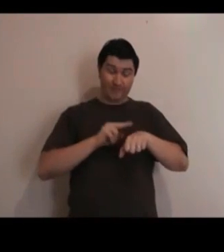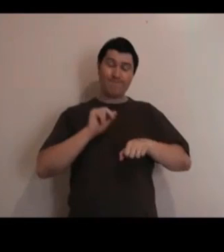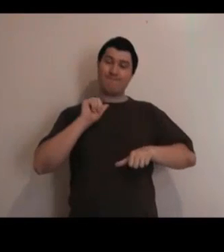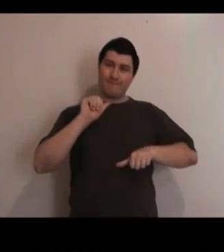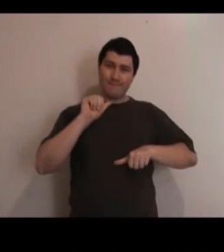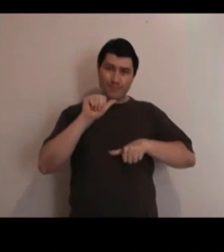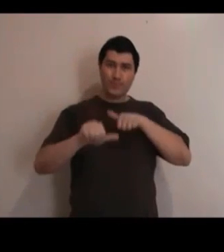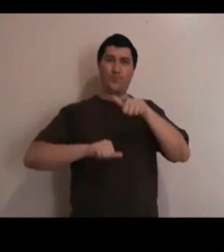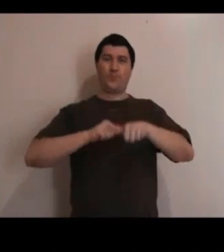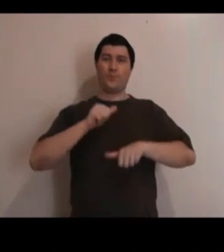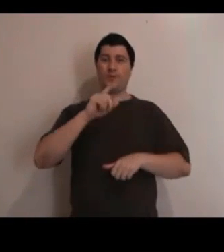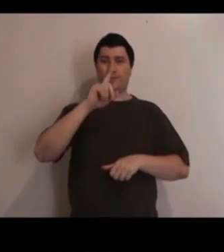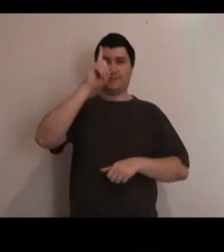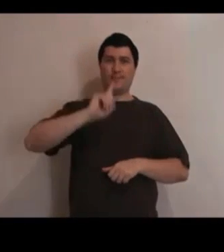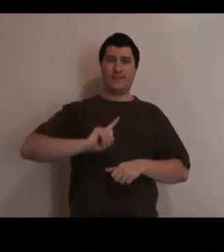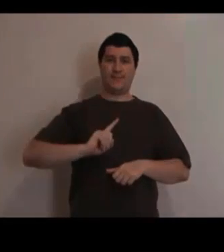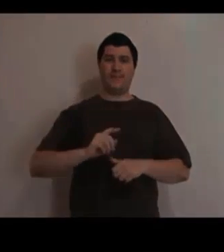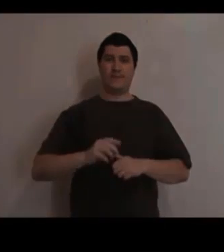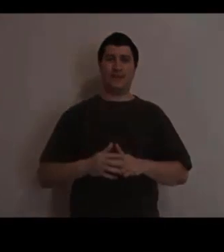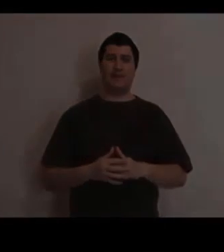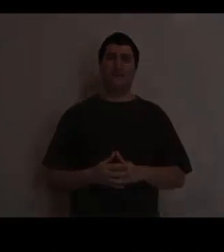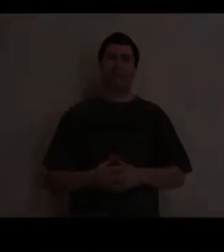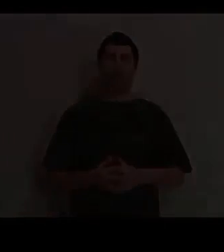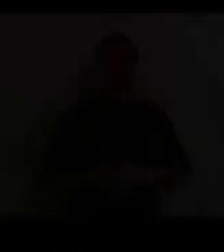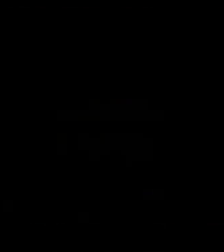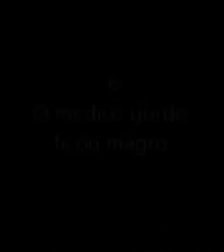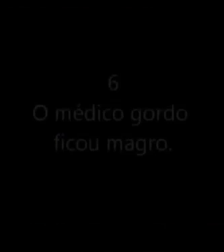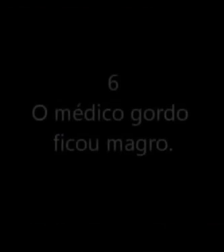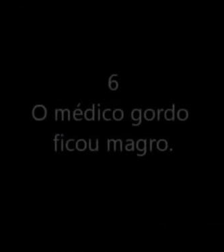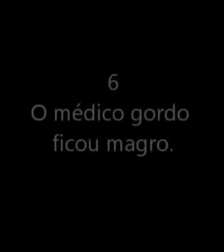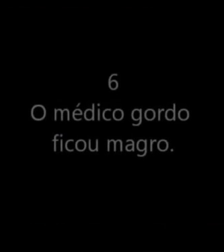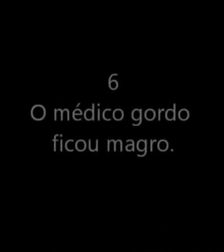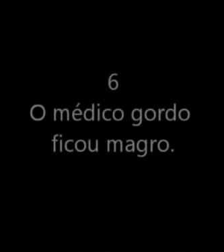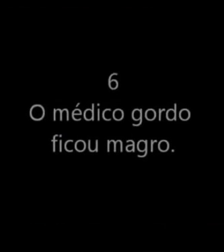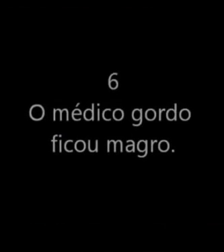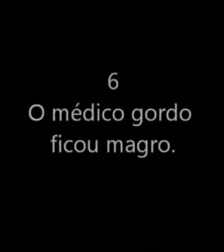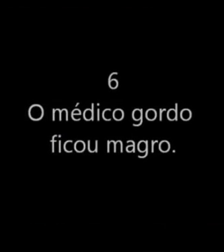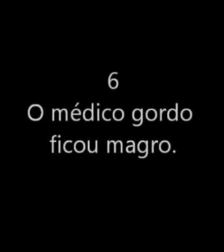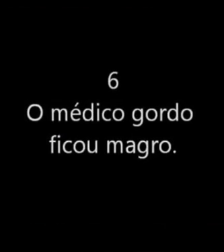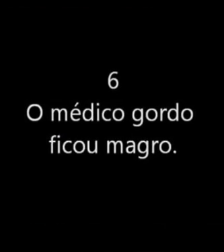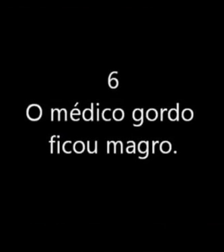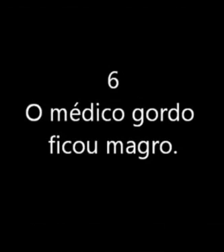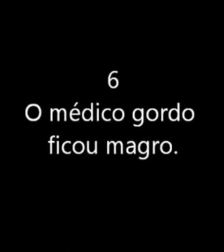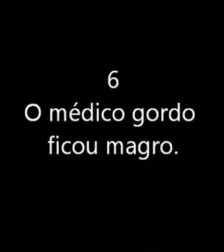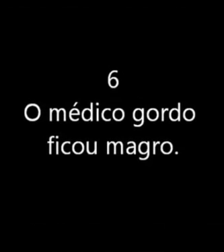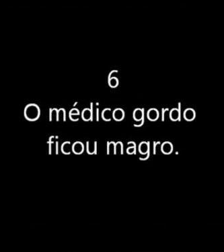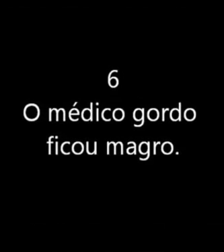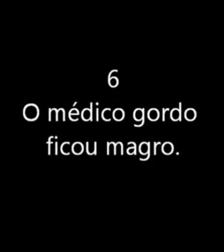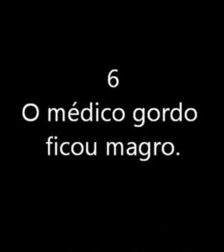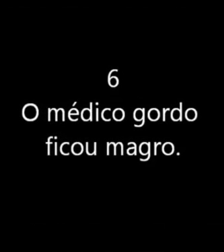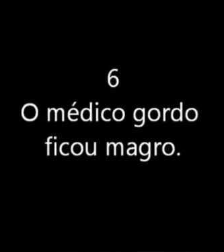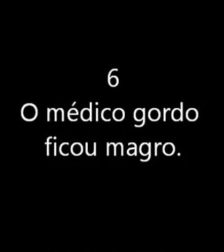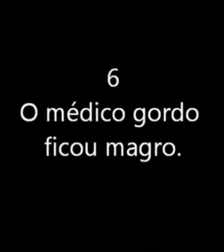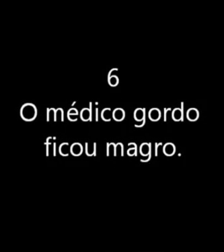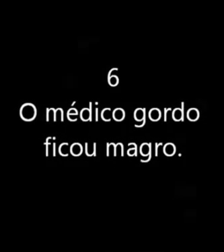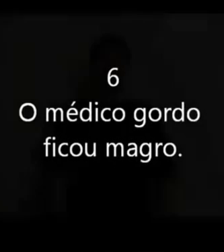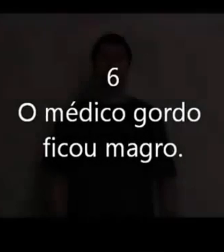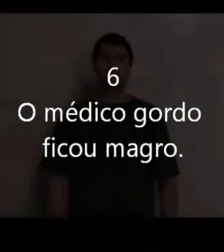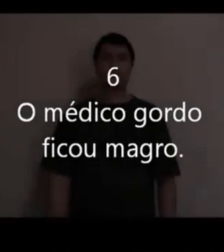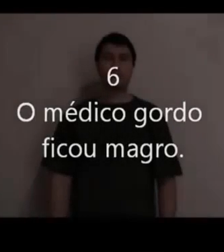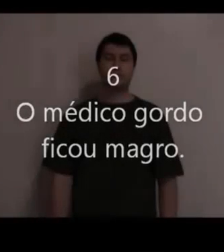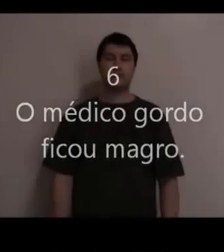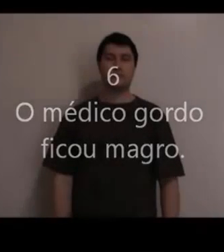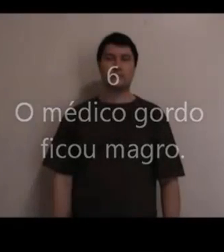A folha verde, ela mudou para amarela. Agora sim está correto em língua de sinais. O médico gordo ficou